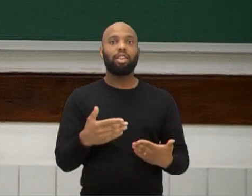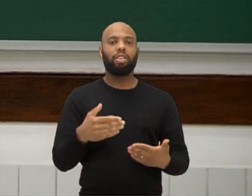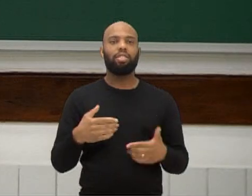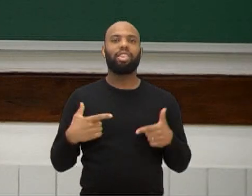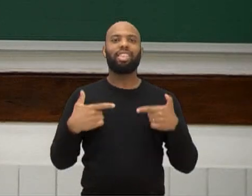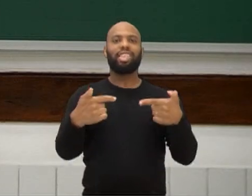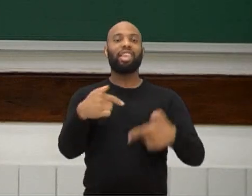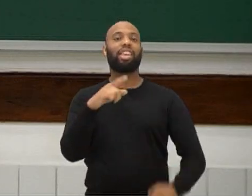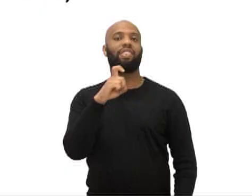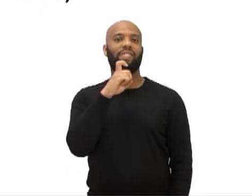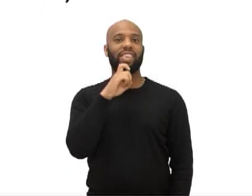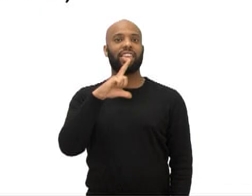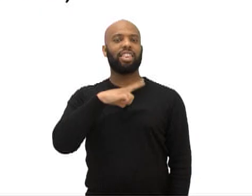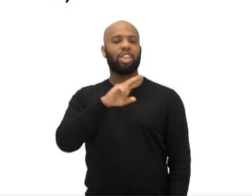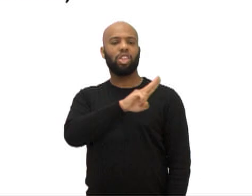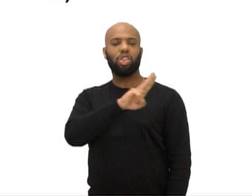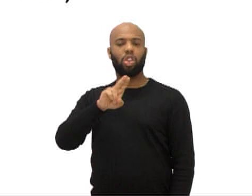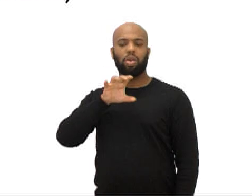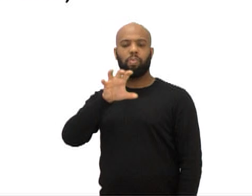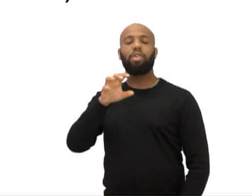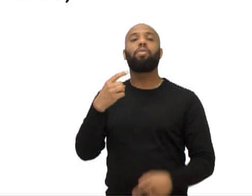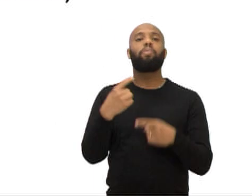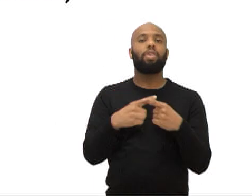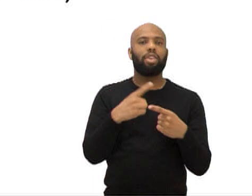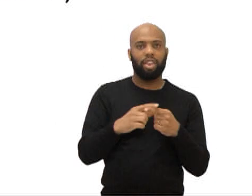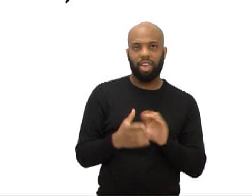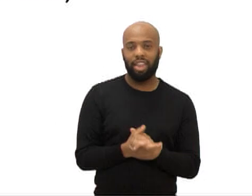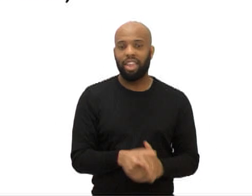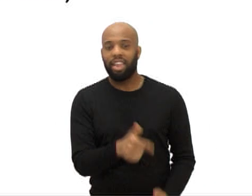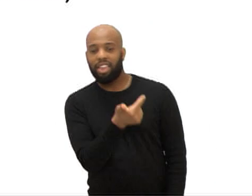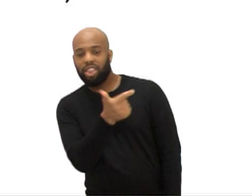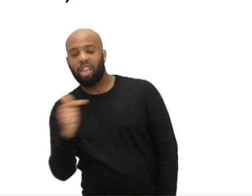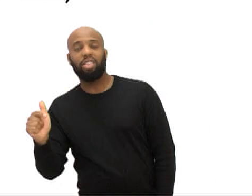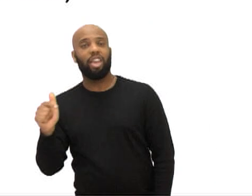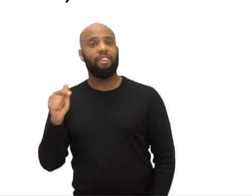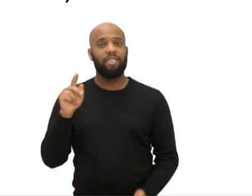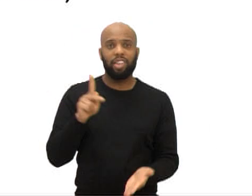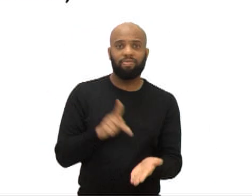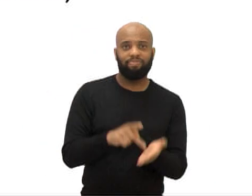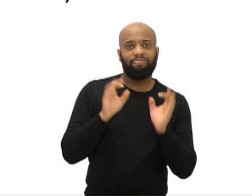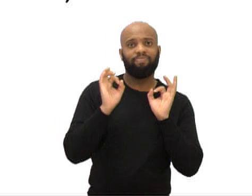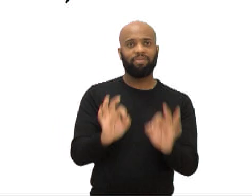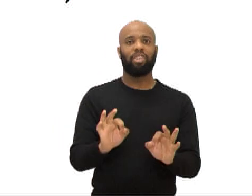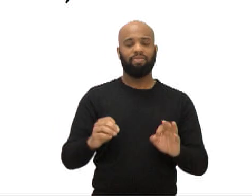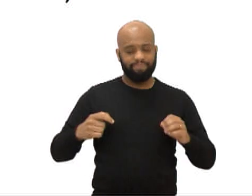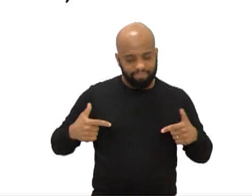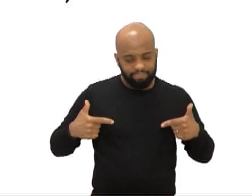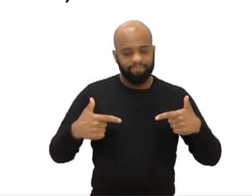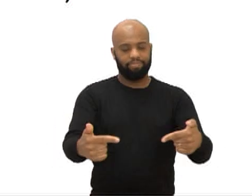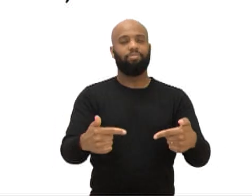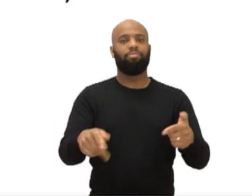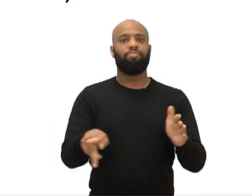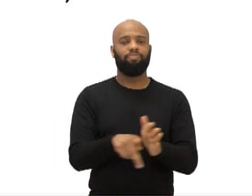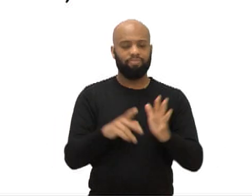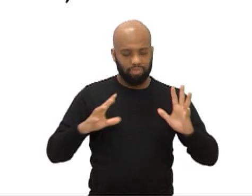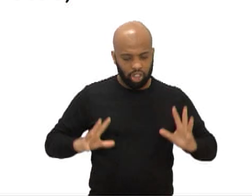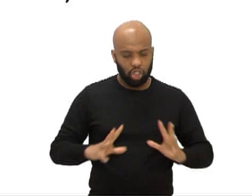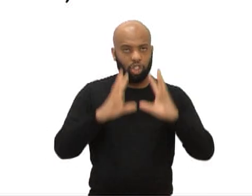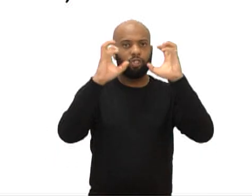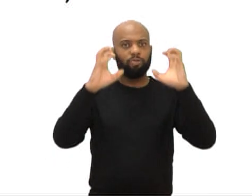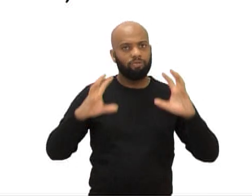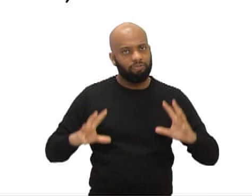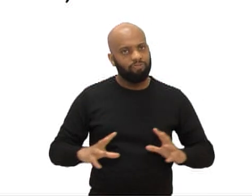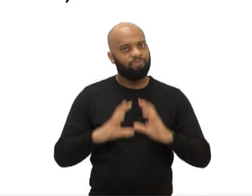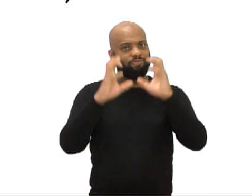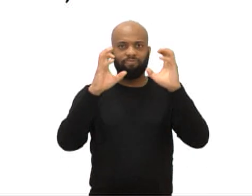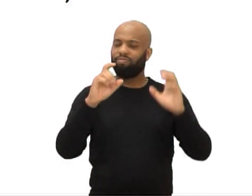ela tem esse nome porque não houve verdadeiramente uma guerra de conflitos